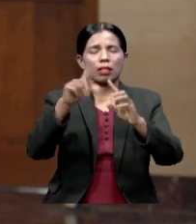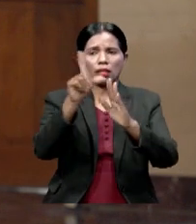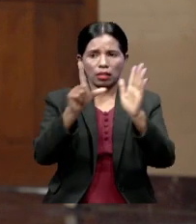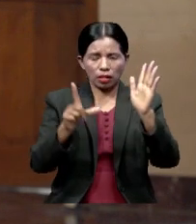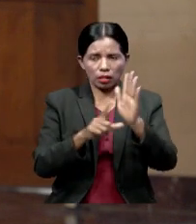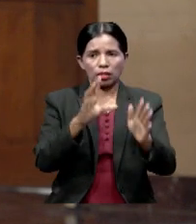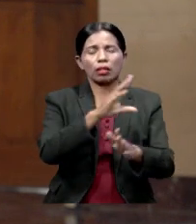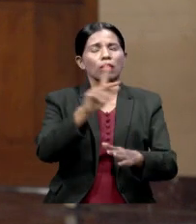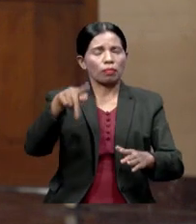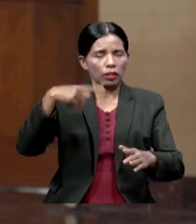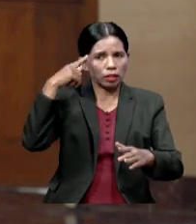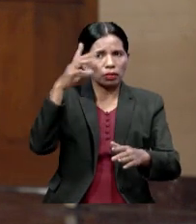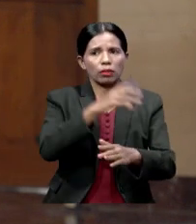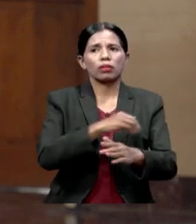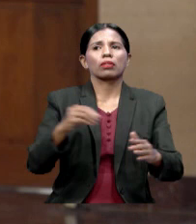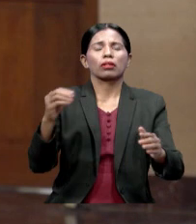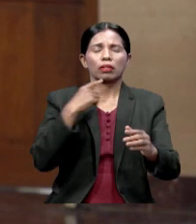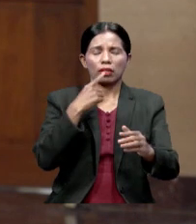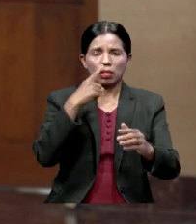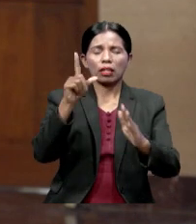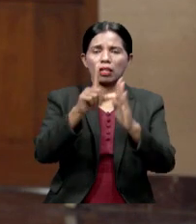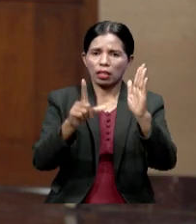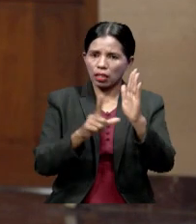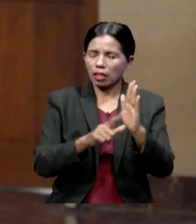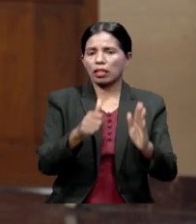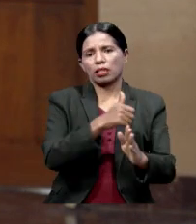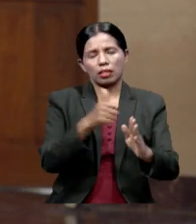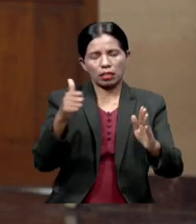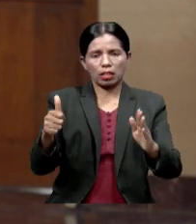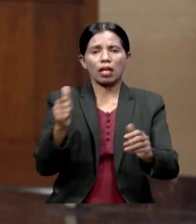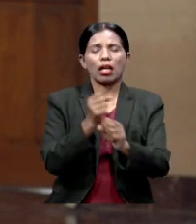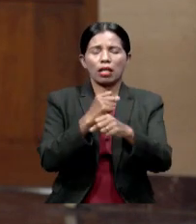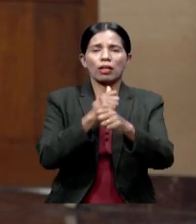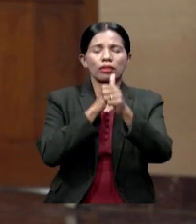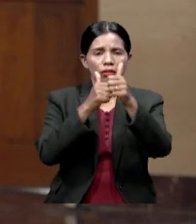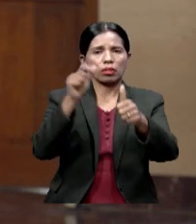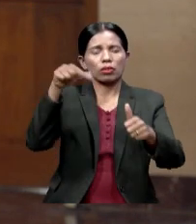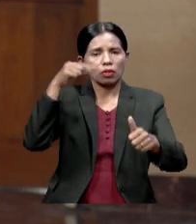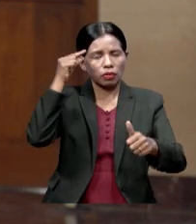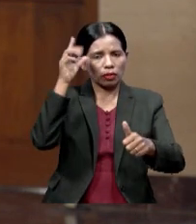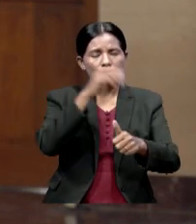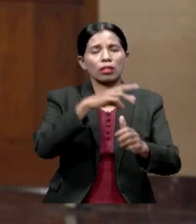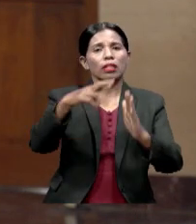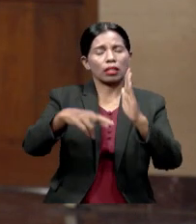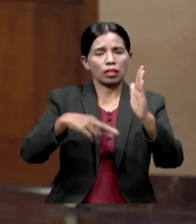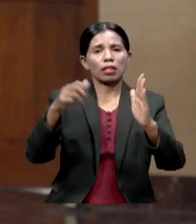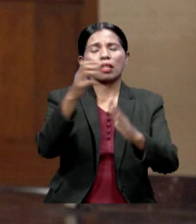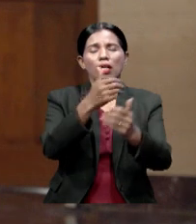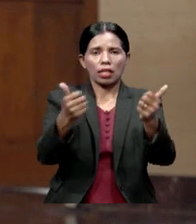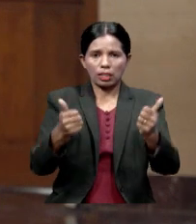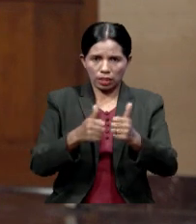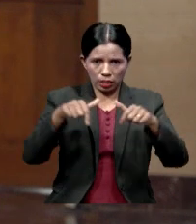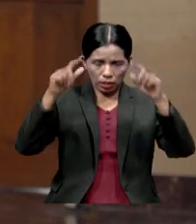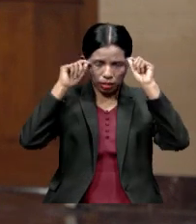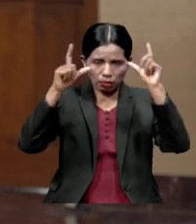no política no enquadramento legal balun no MOS advocacia ba governo regula agência e Timor